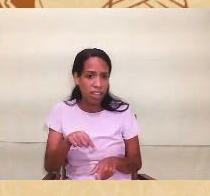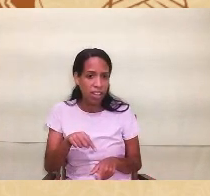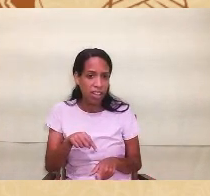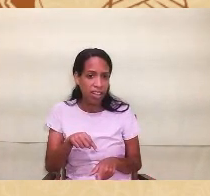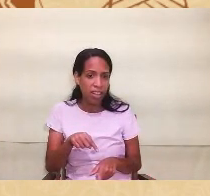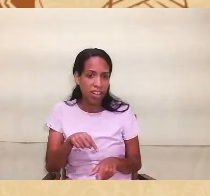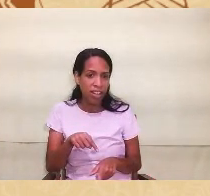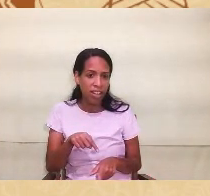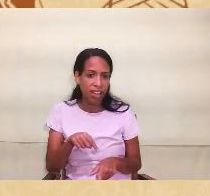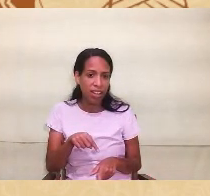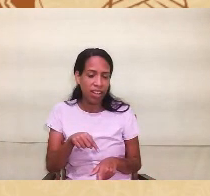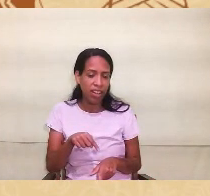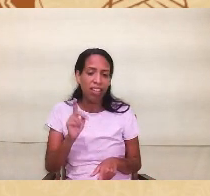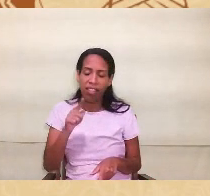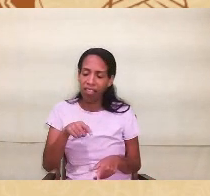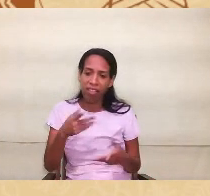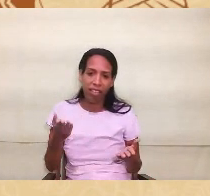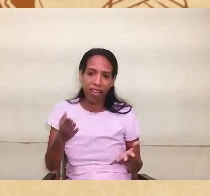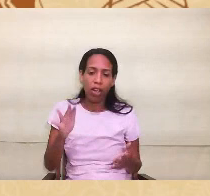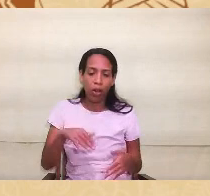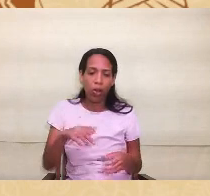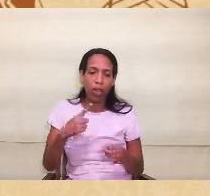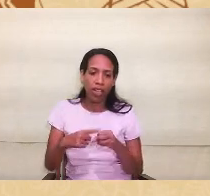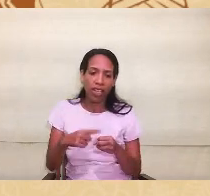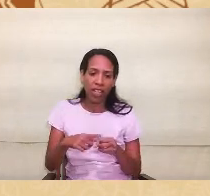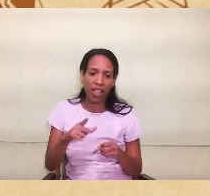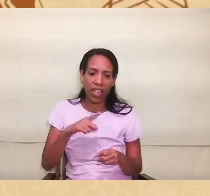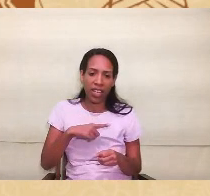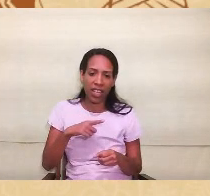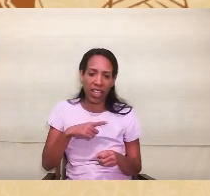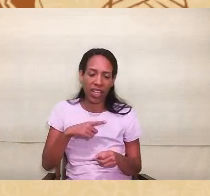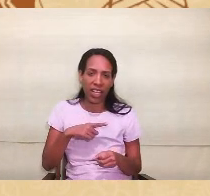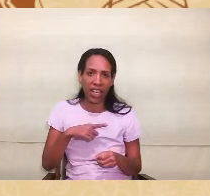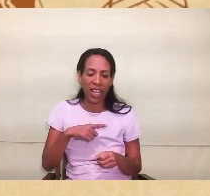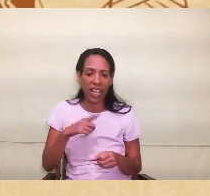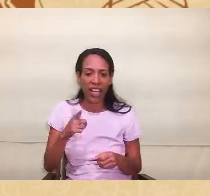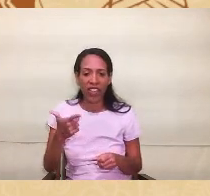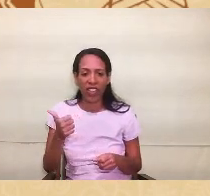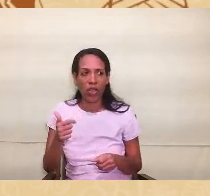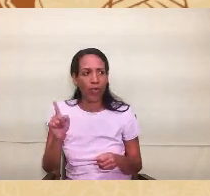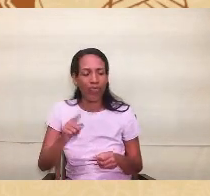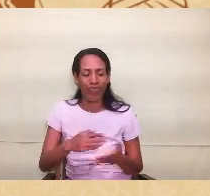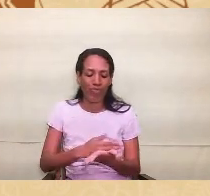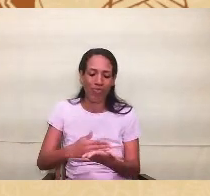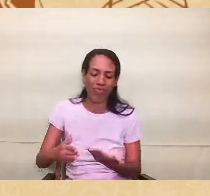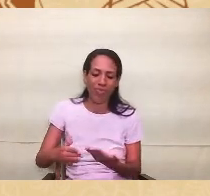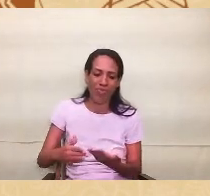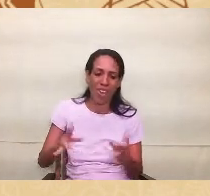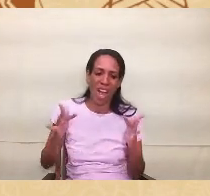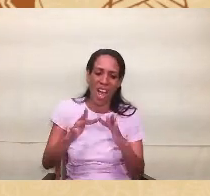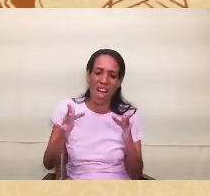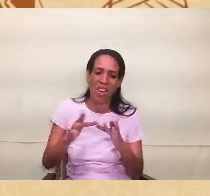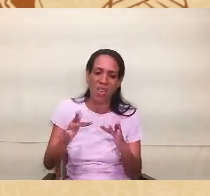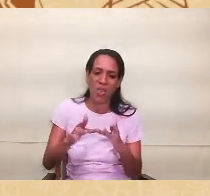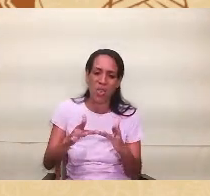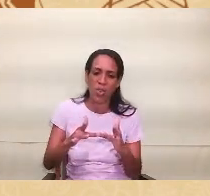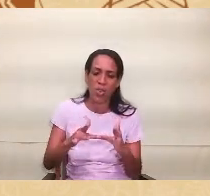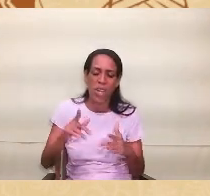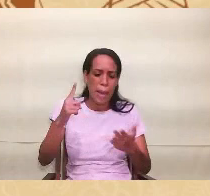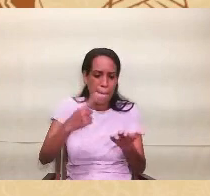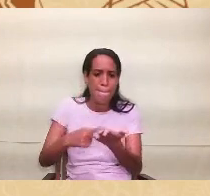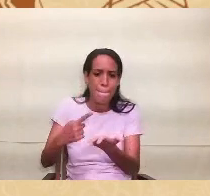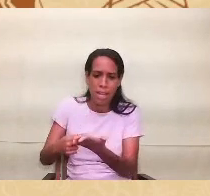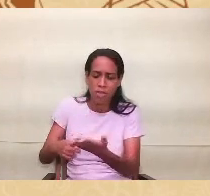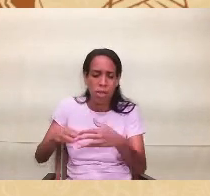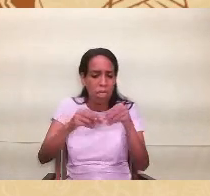Eu sou assim. O Estado brasileiro, em 521 anos, não cumpriu nenhum acordo com os povos originários. Demarcou algumas terras?